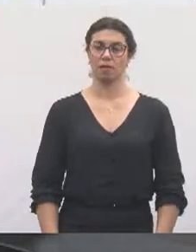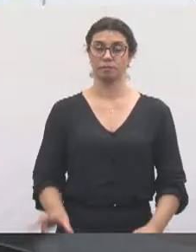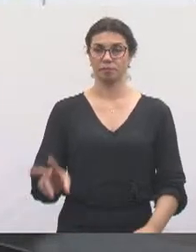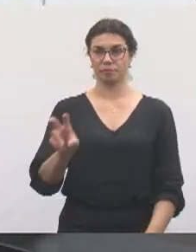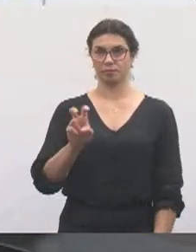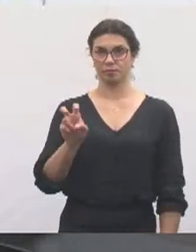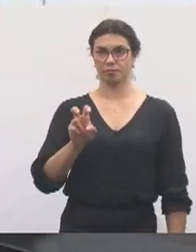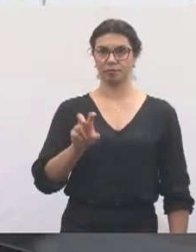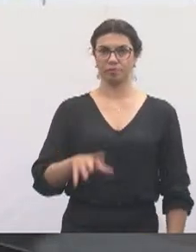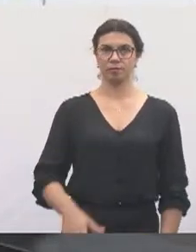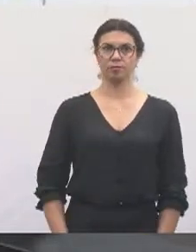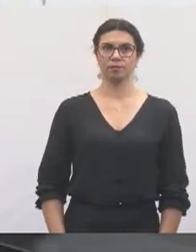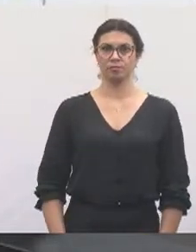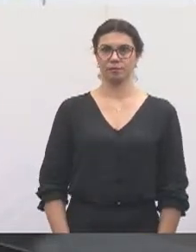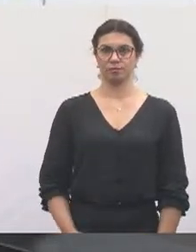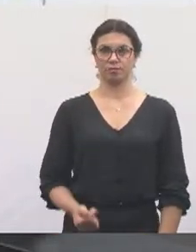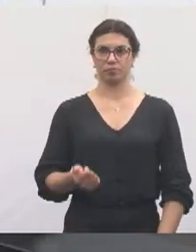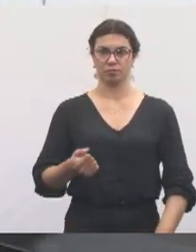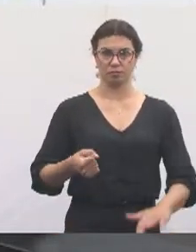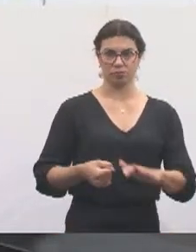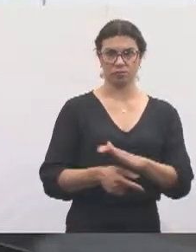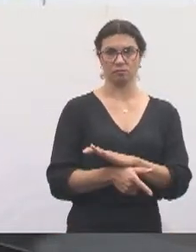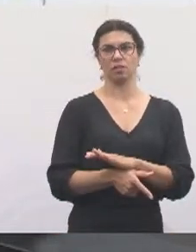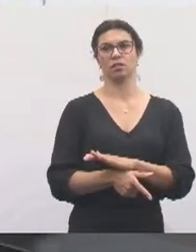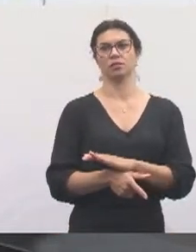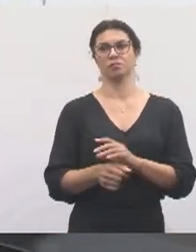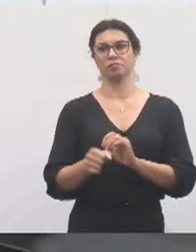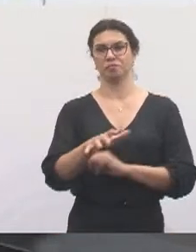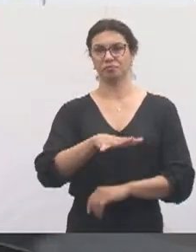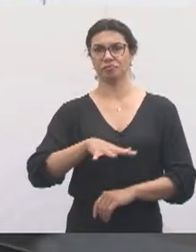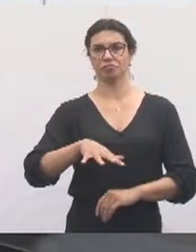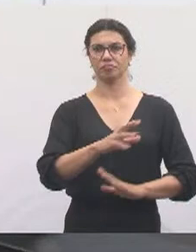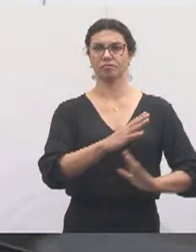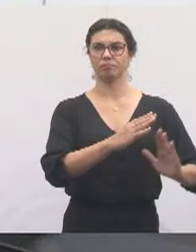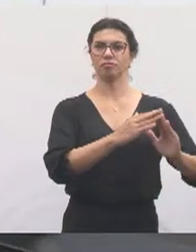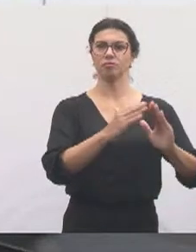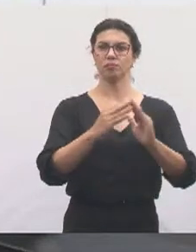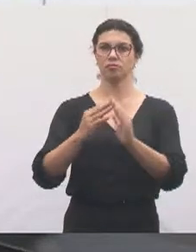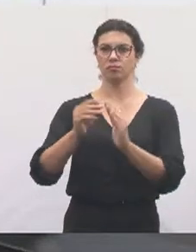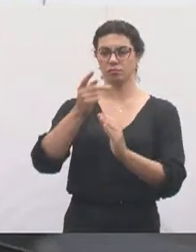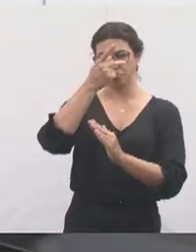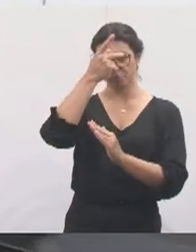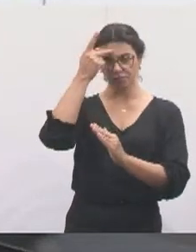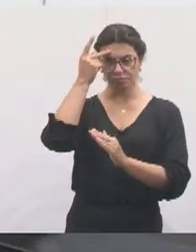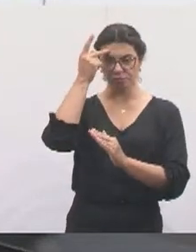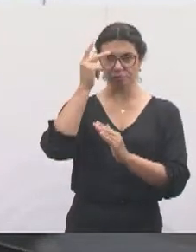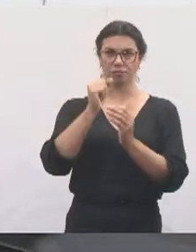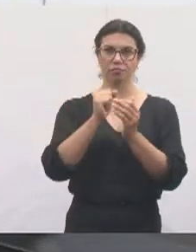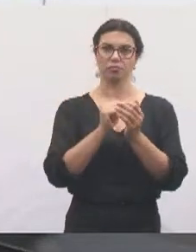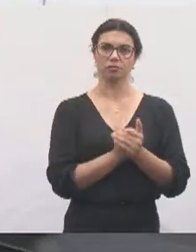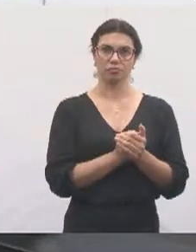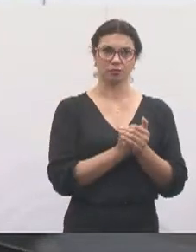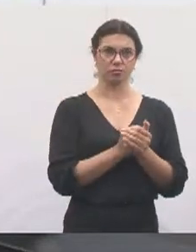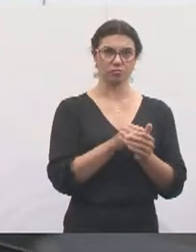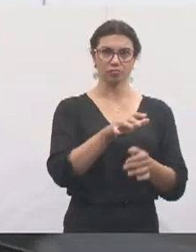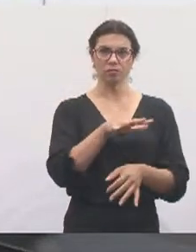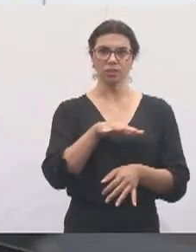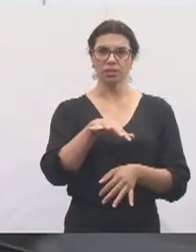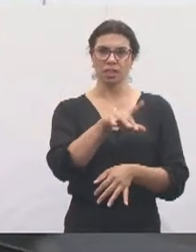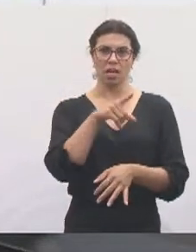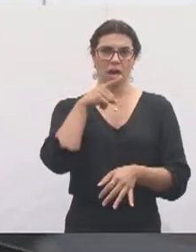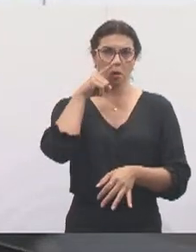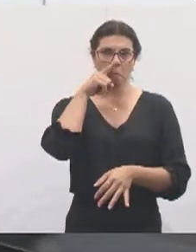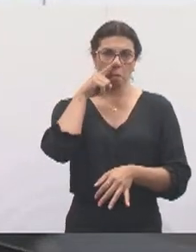cinco investimento na área de habilitacional a pessoas que ocupam ocuparam área de risco restam